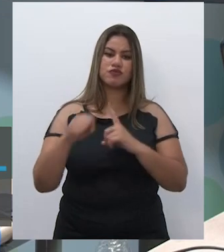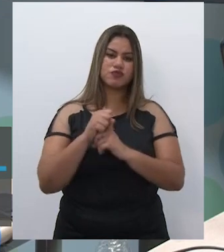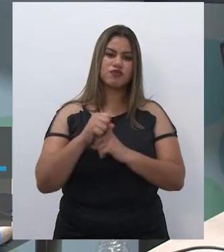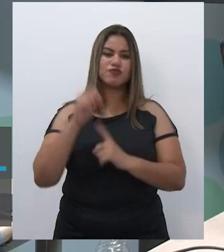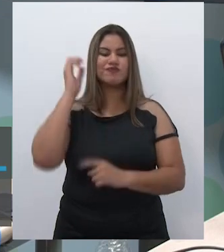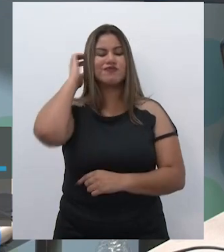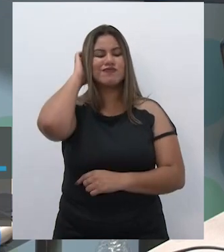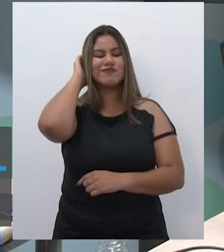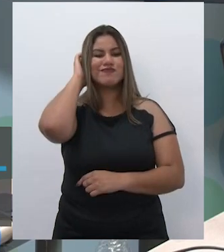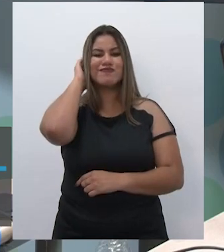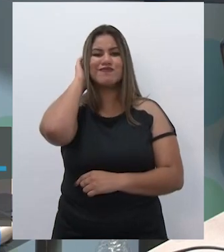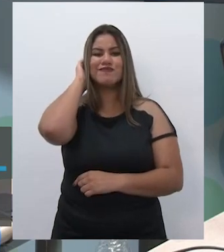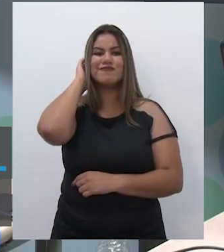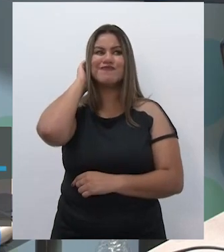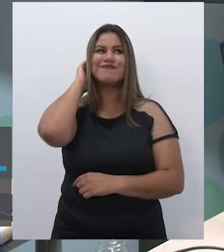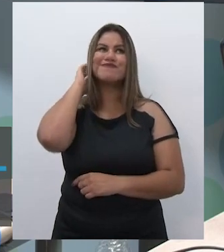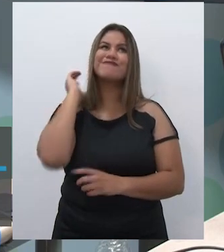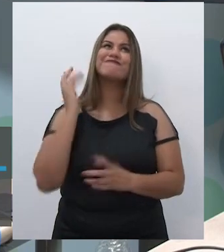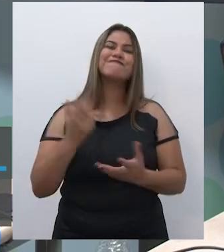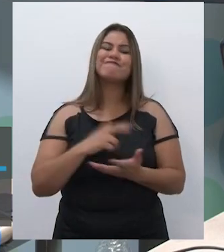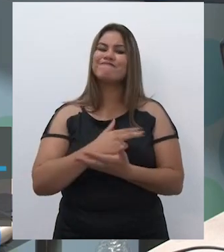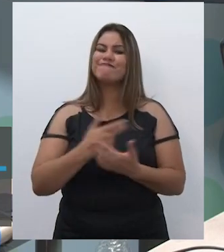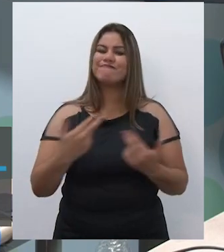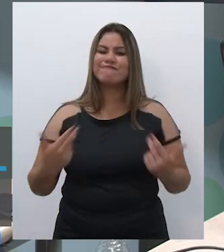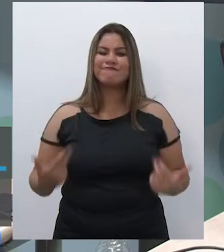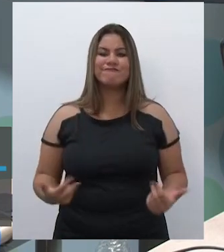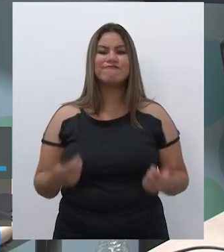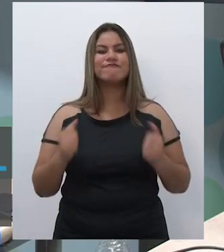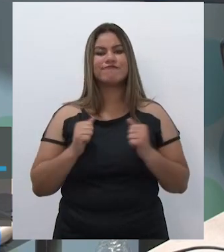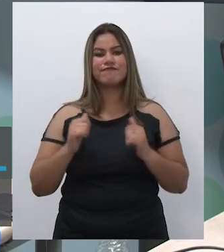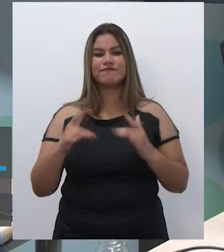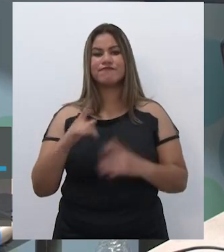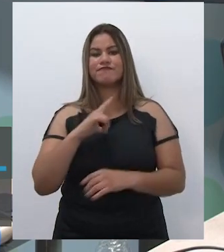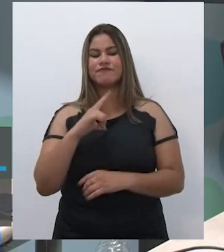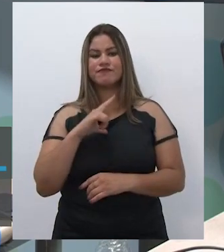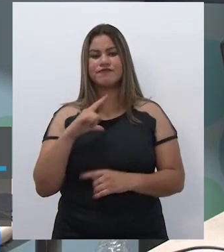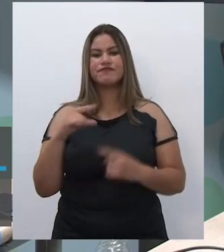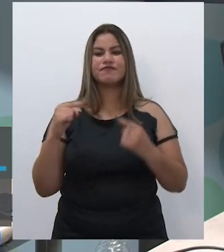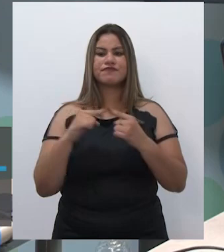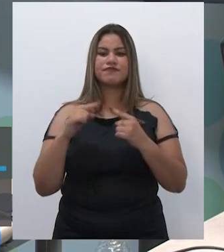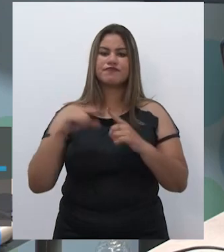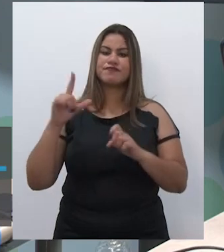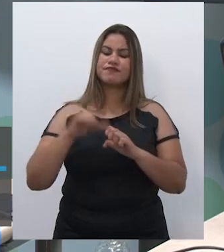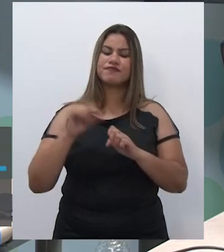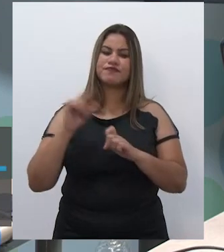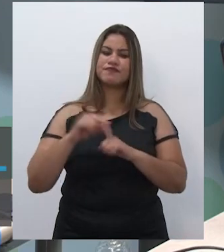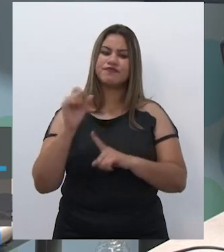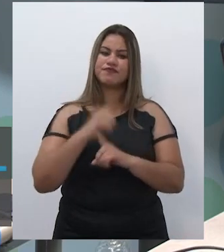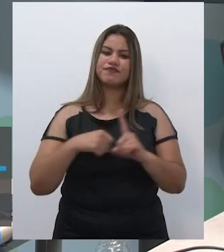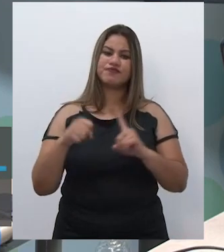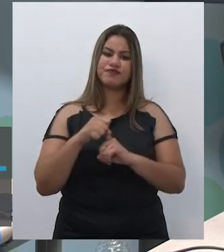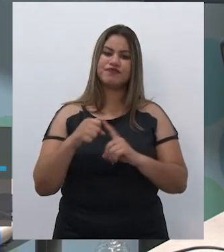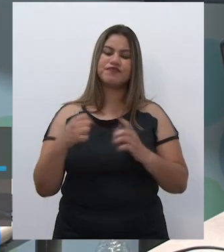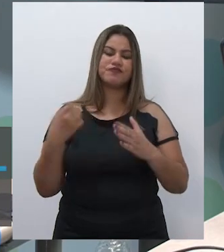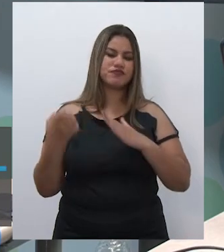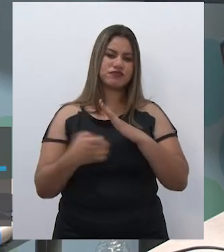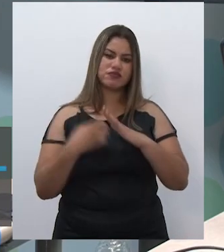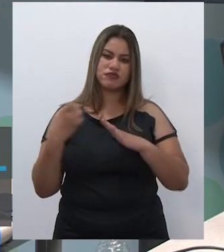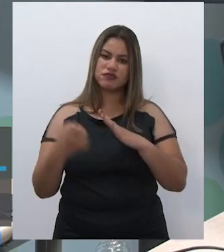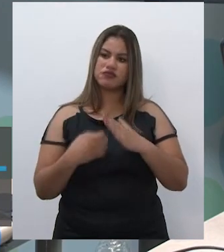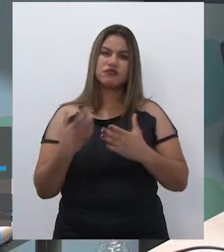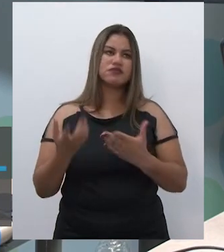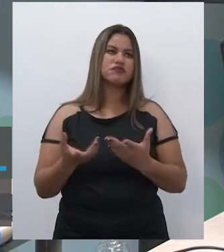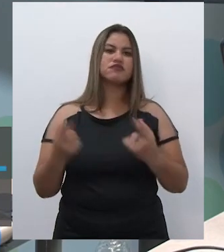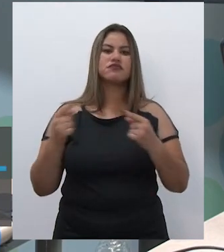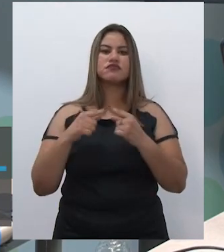várias coisas, né, várias ações que esses empreendedores sociais fizeram, empresas fizeram,